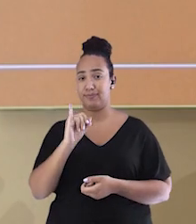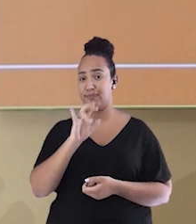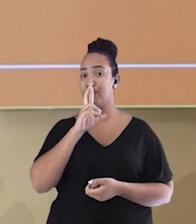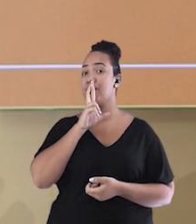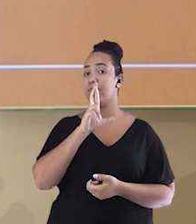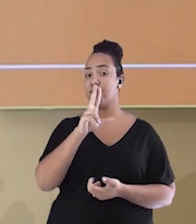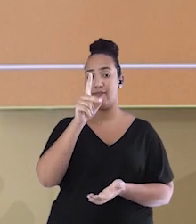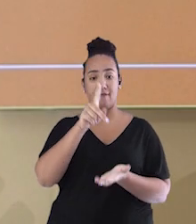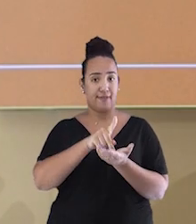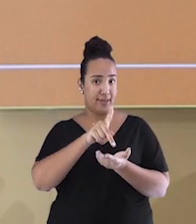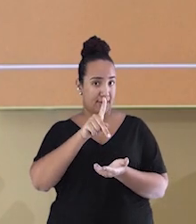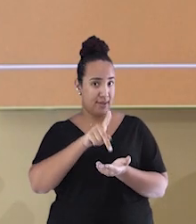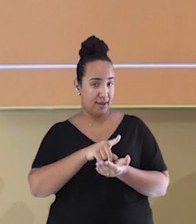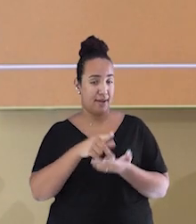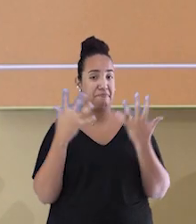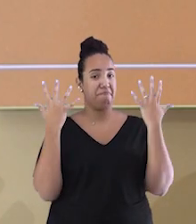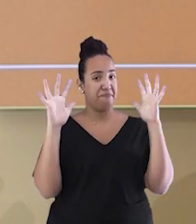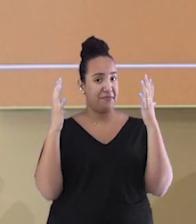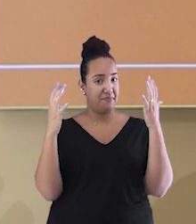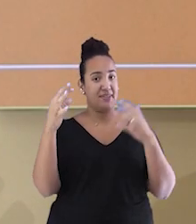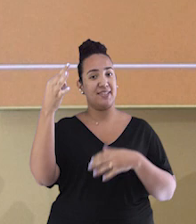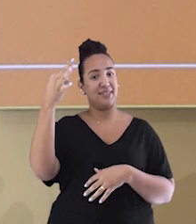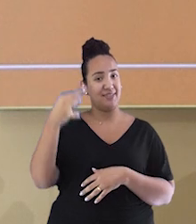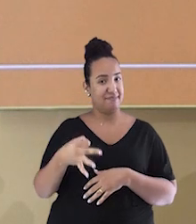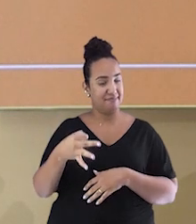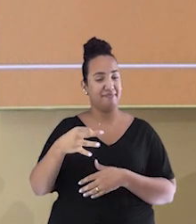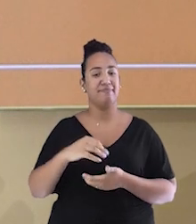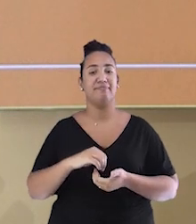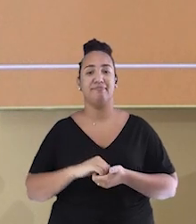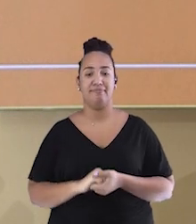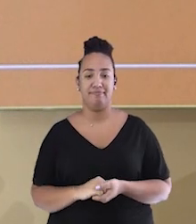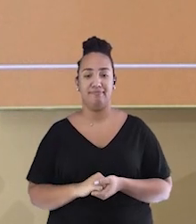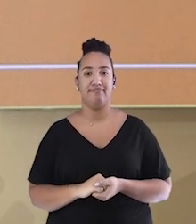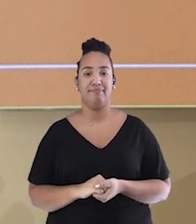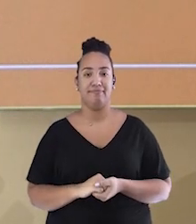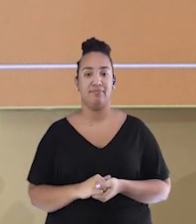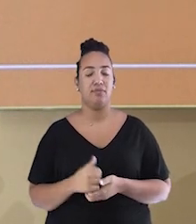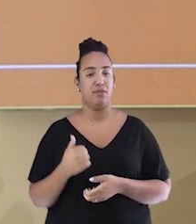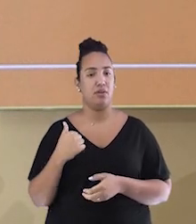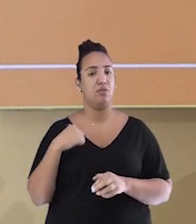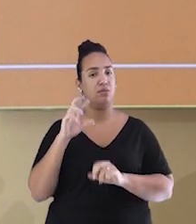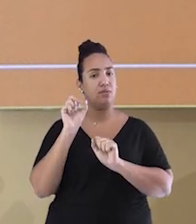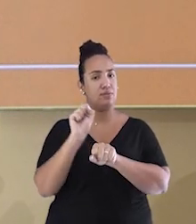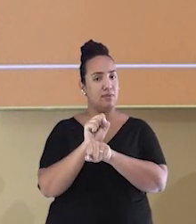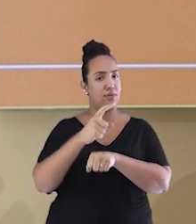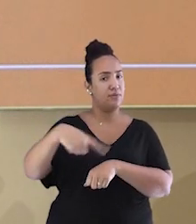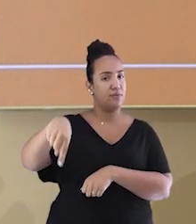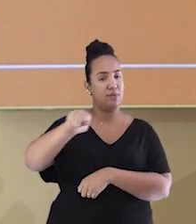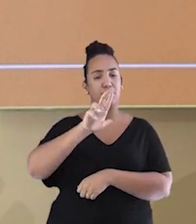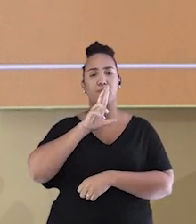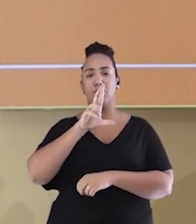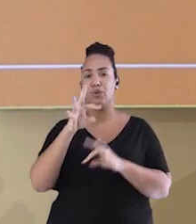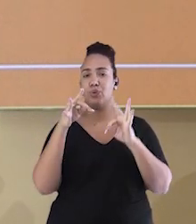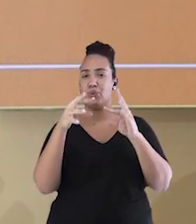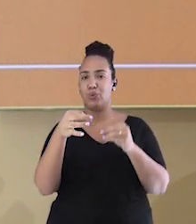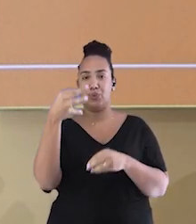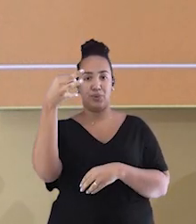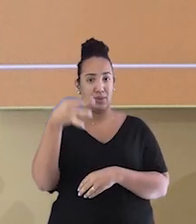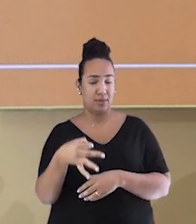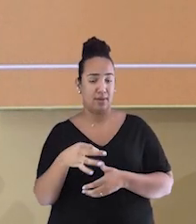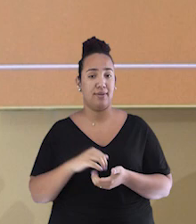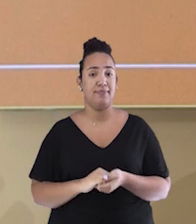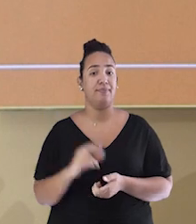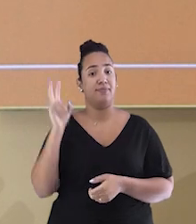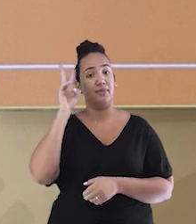Se você disse que é verdadeiro, parabéns, você acertou. Tomara que tenha acertado todas. Não